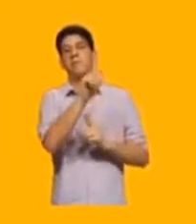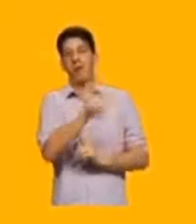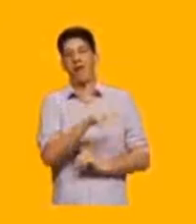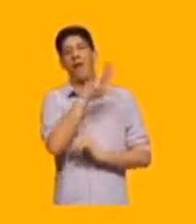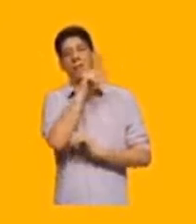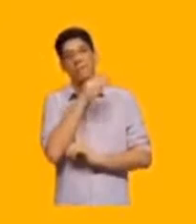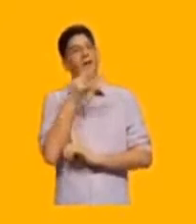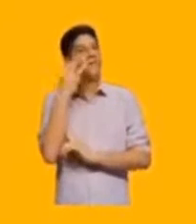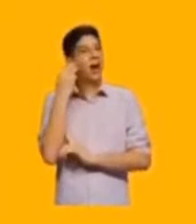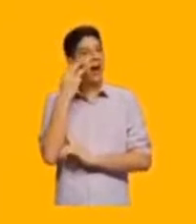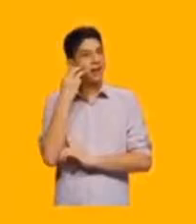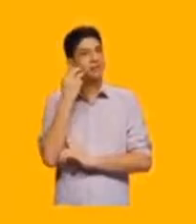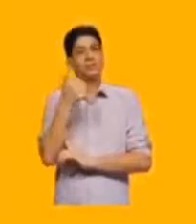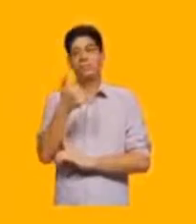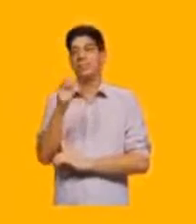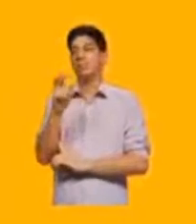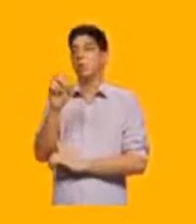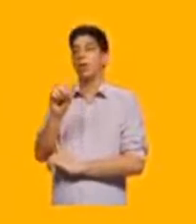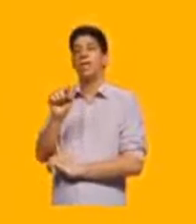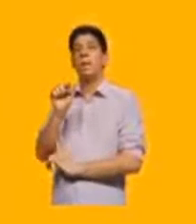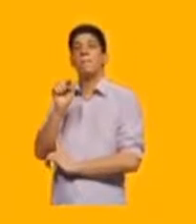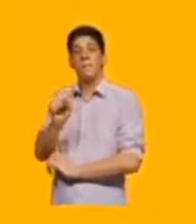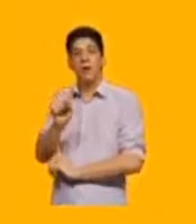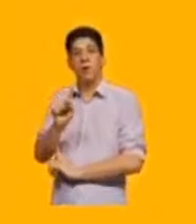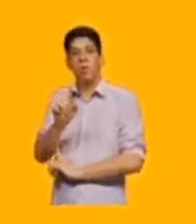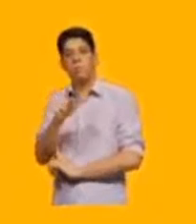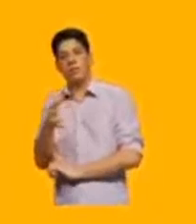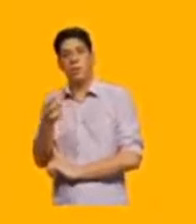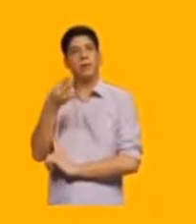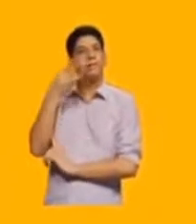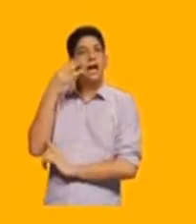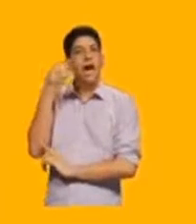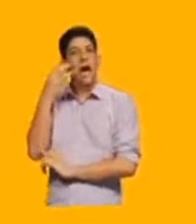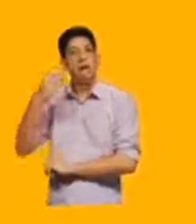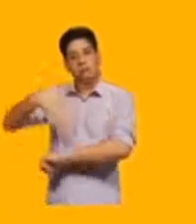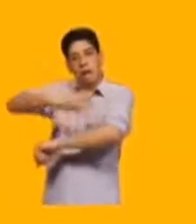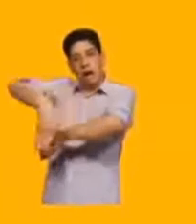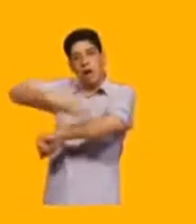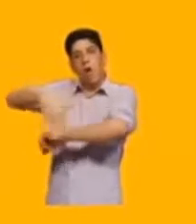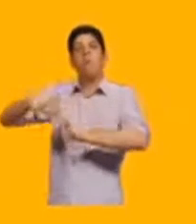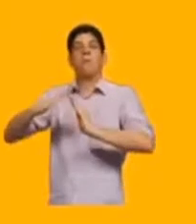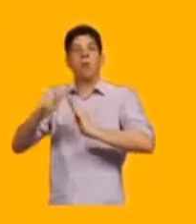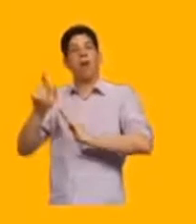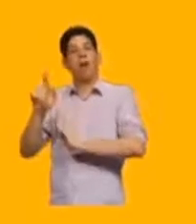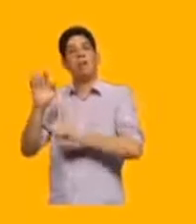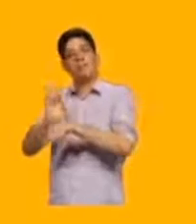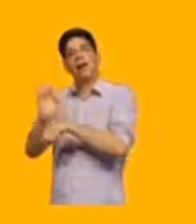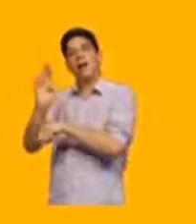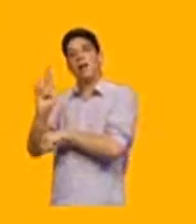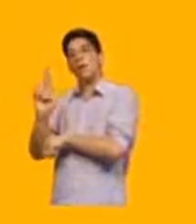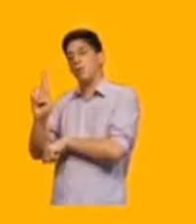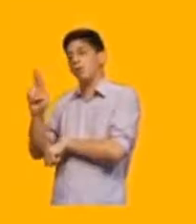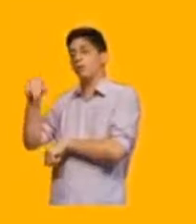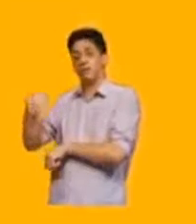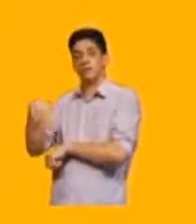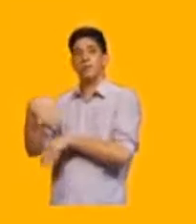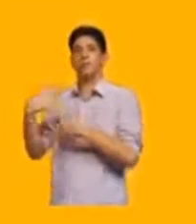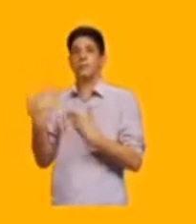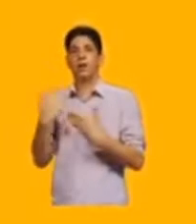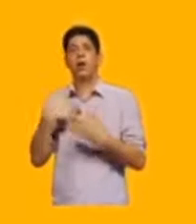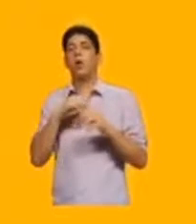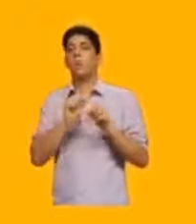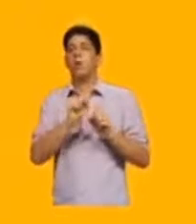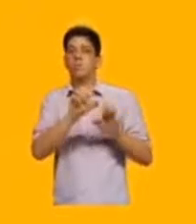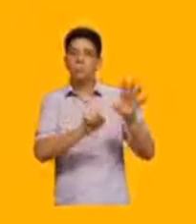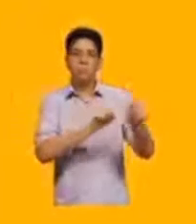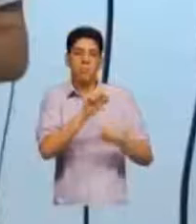150 mil é a estimativa de gatos de rua no Rio Grande do Norte. Com isso, então, eu pude classificar